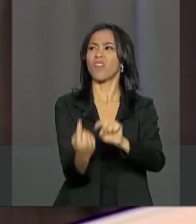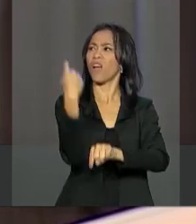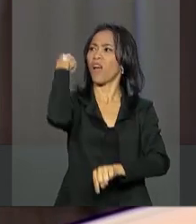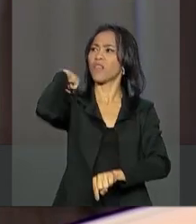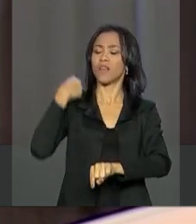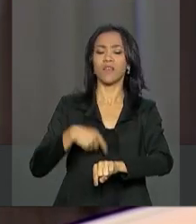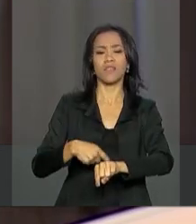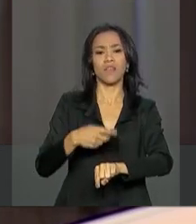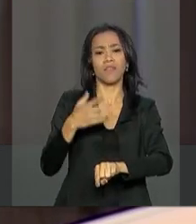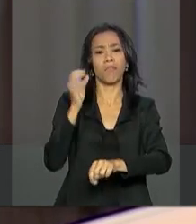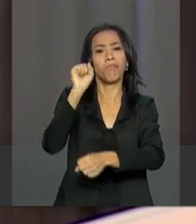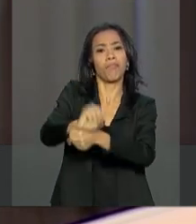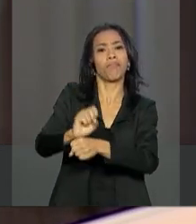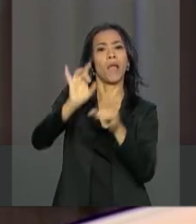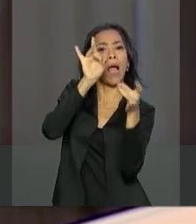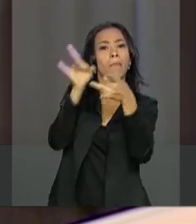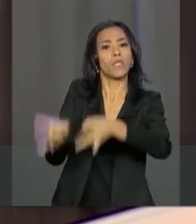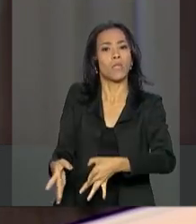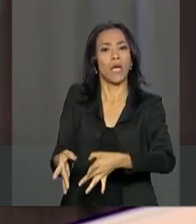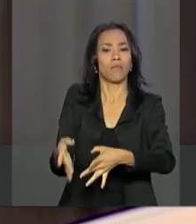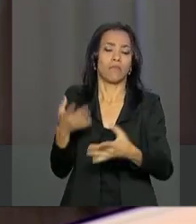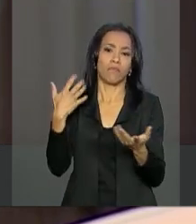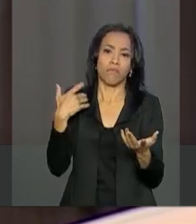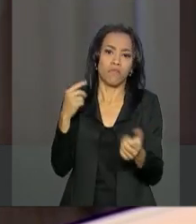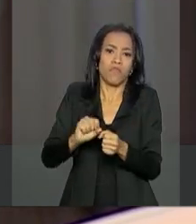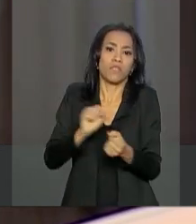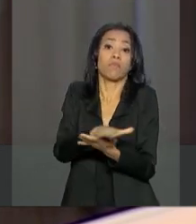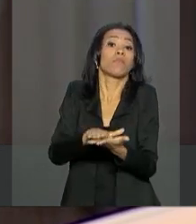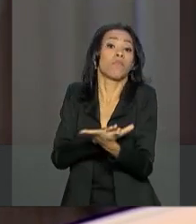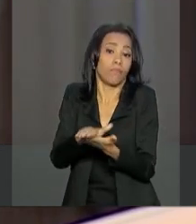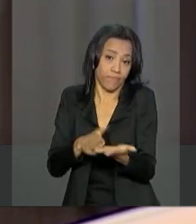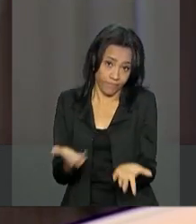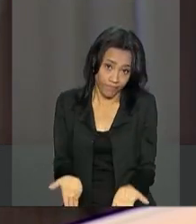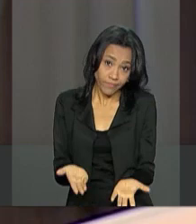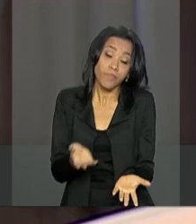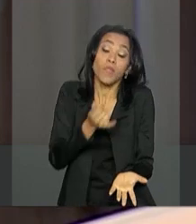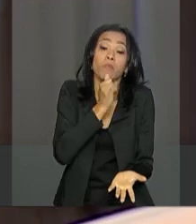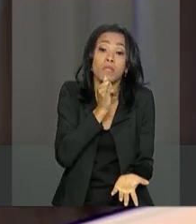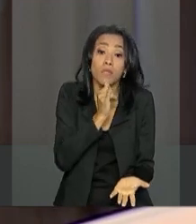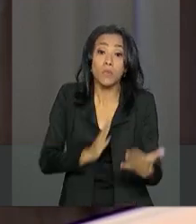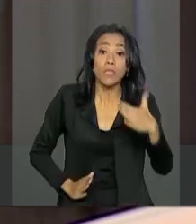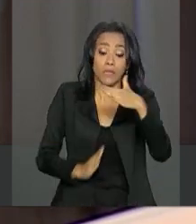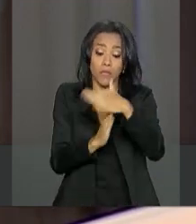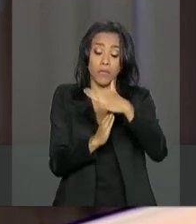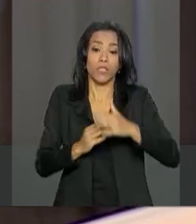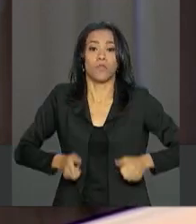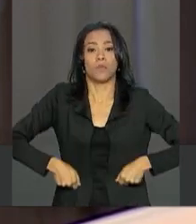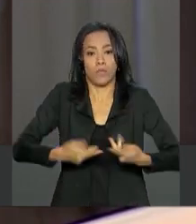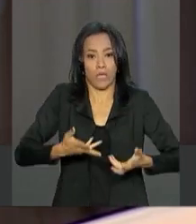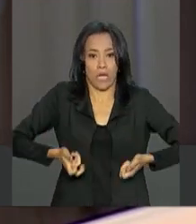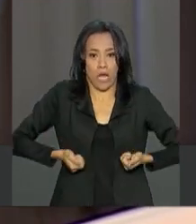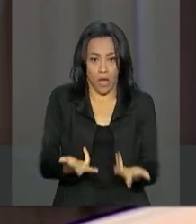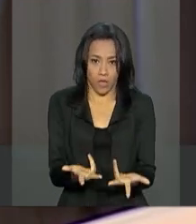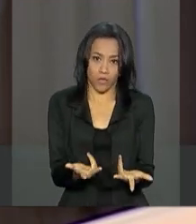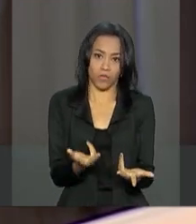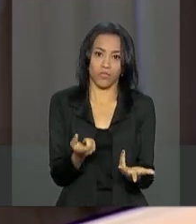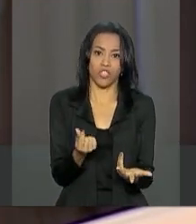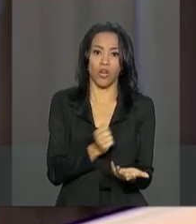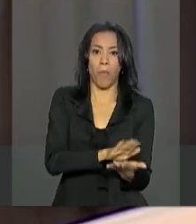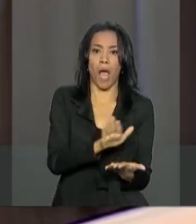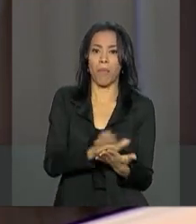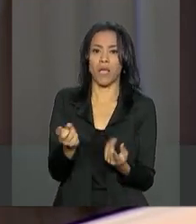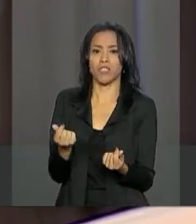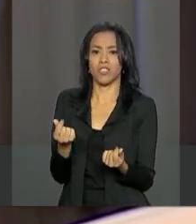ao longo do tempo. Quando nós falamos do teto de gastos públicos, é partindo de uma